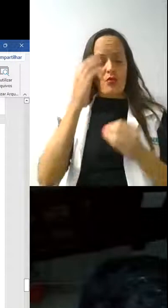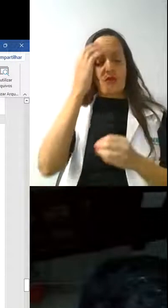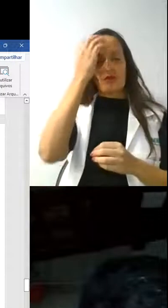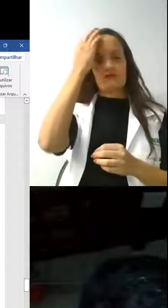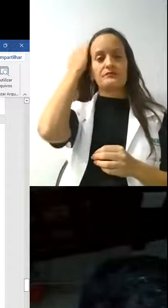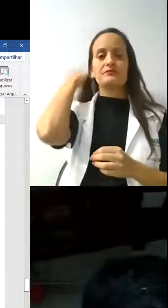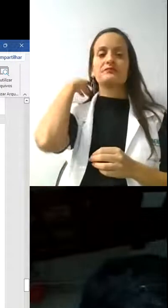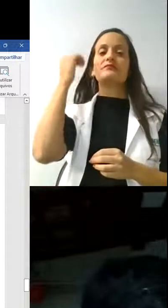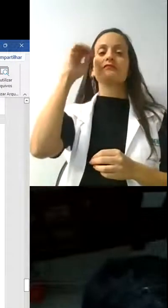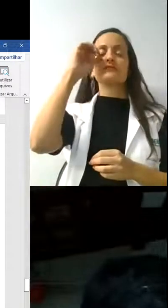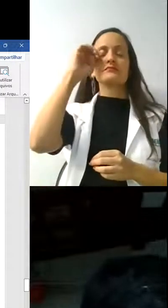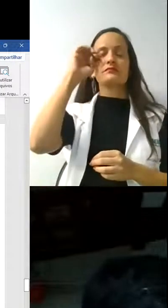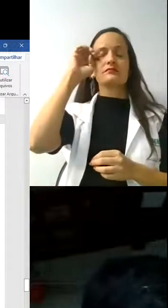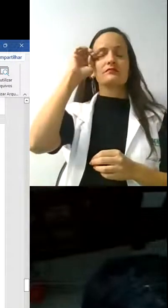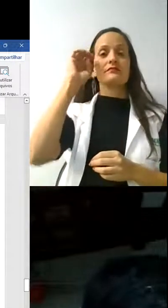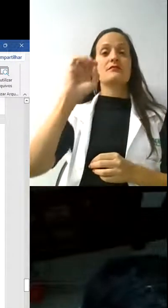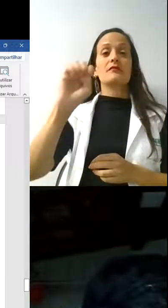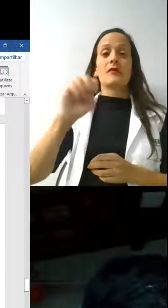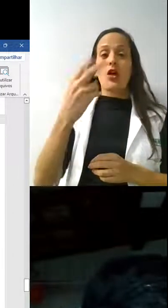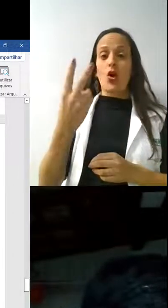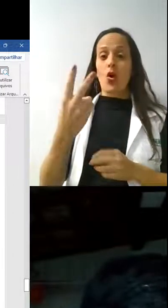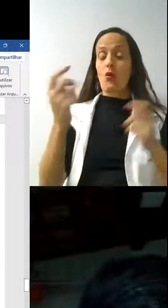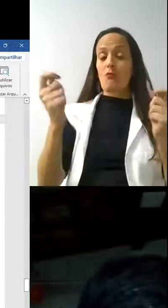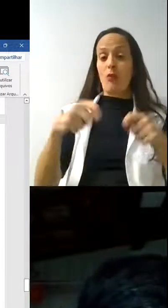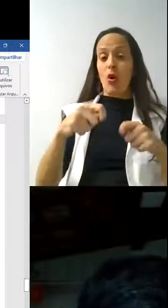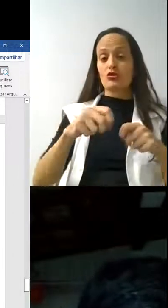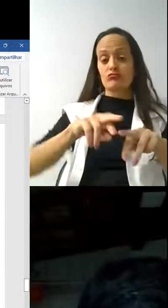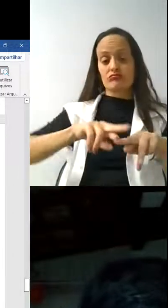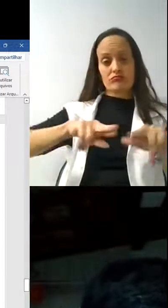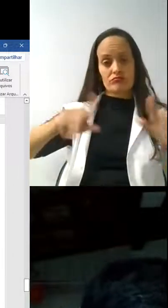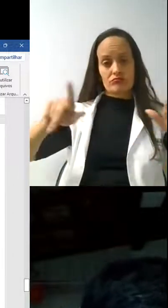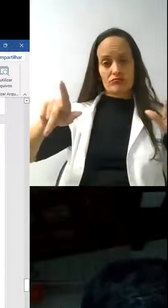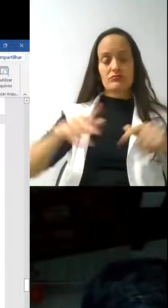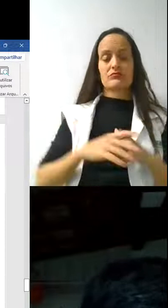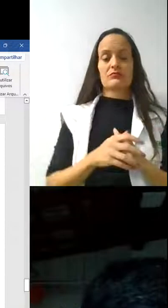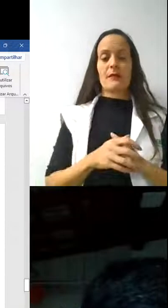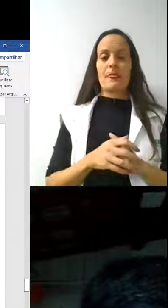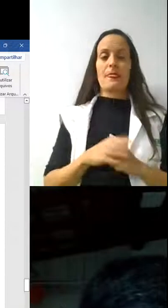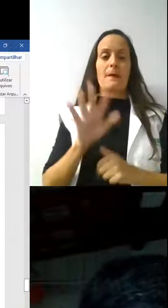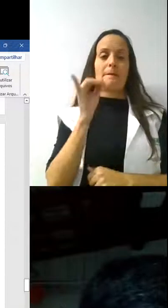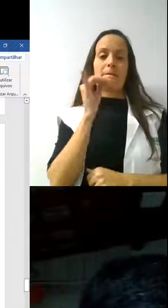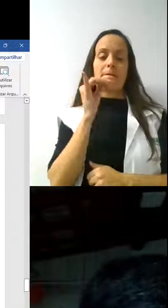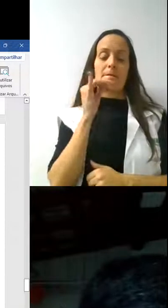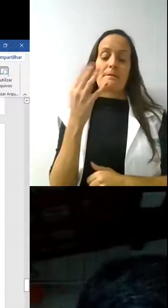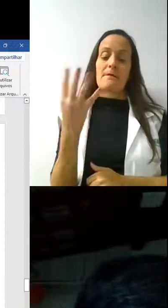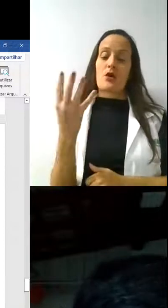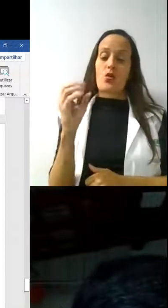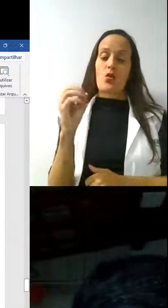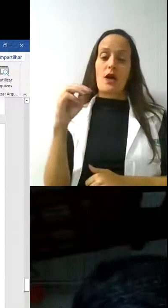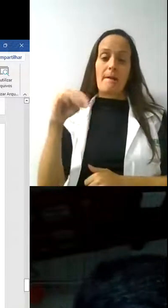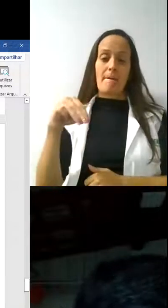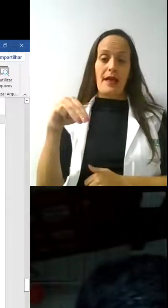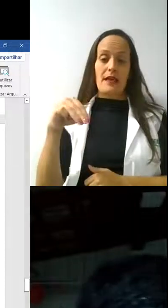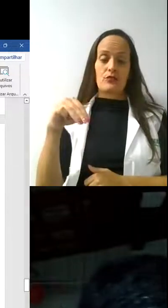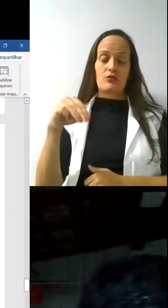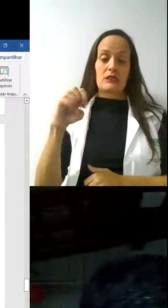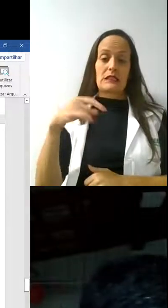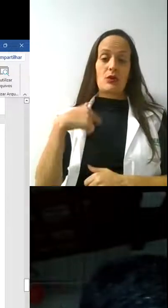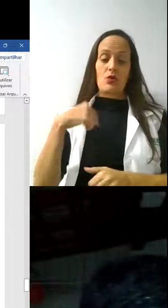certo? E também pode ser representado em diferentes unidades. Então, por exemplo, 40 metros, se eu pego esse valor e converto ele